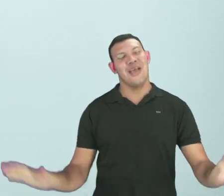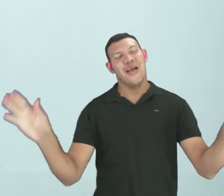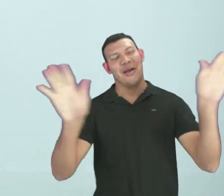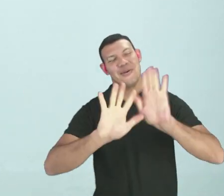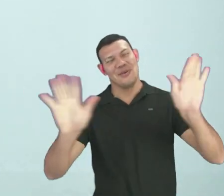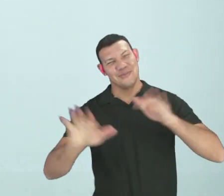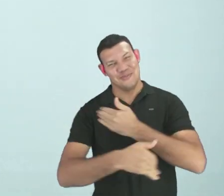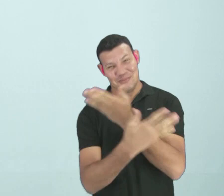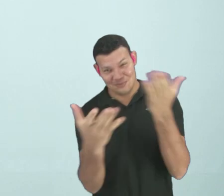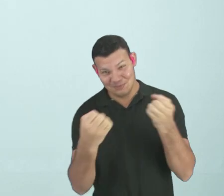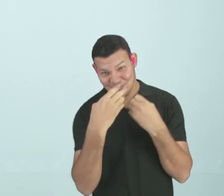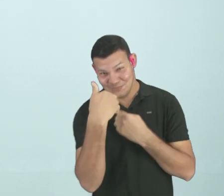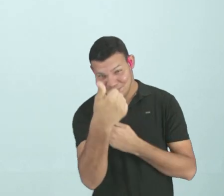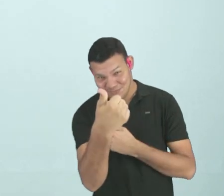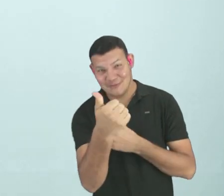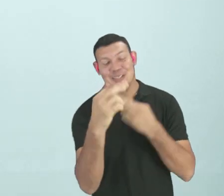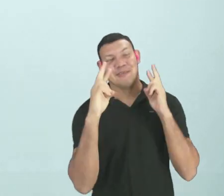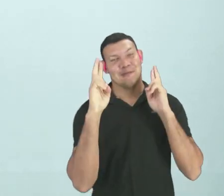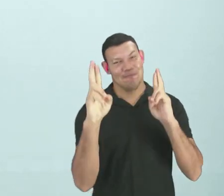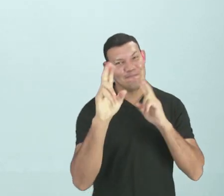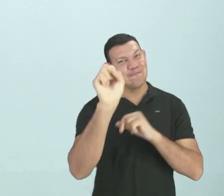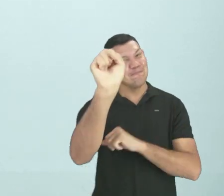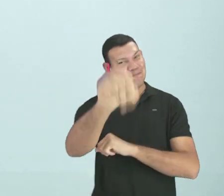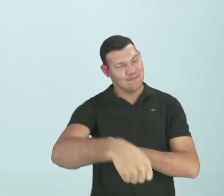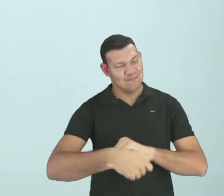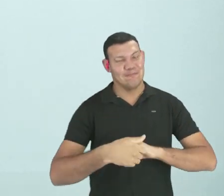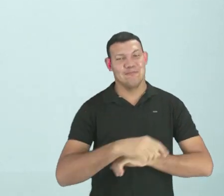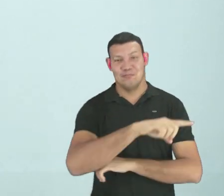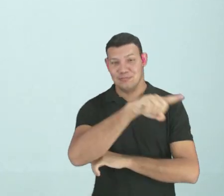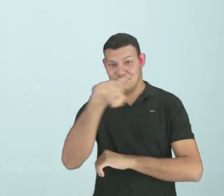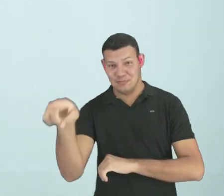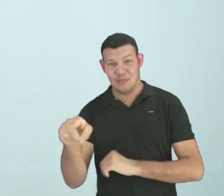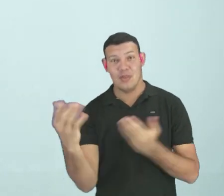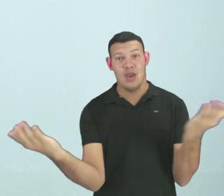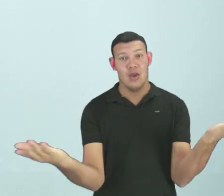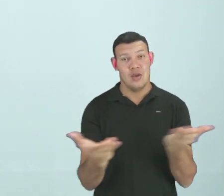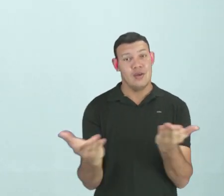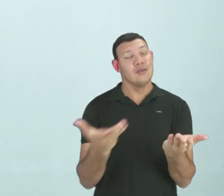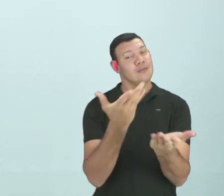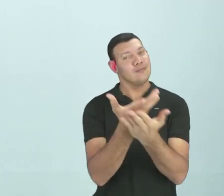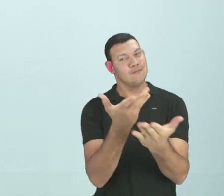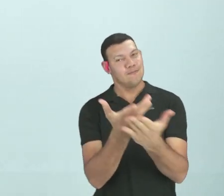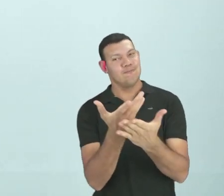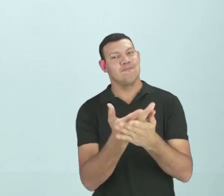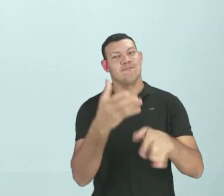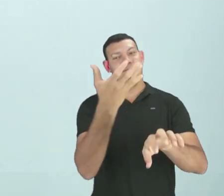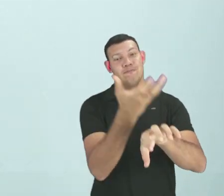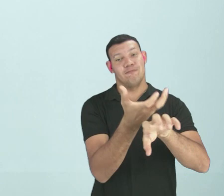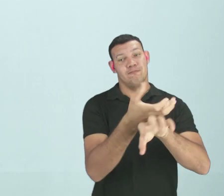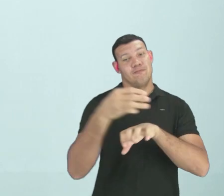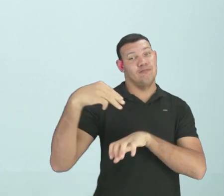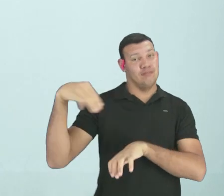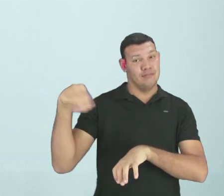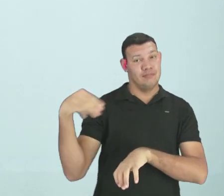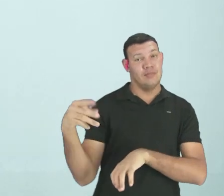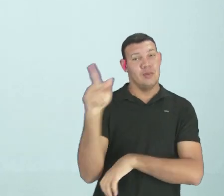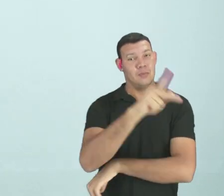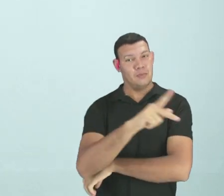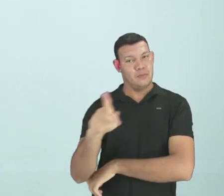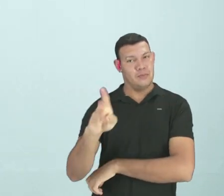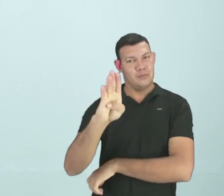Olá pessoal, tudo bem? Eu espero que esteja tudo bem com vocês. Hoje nós vamos a mais uma aula de matemática. Meu nome é